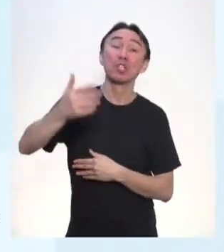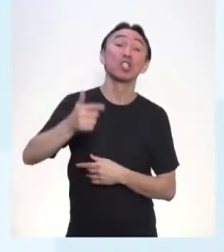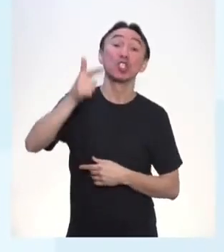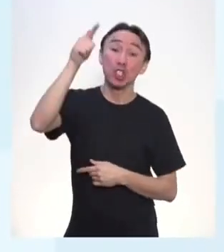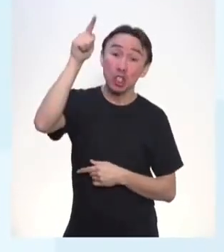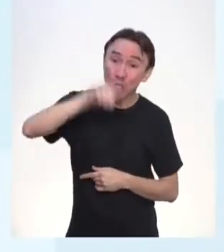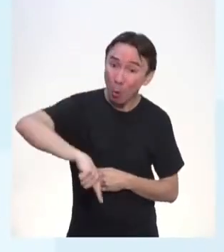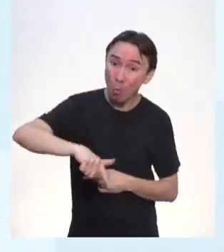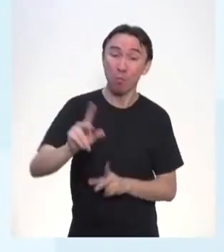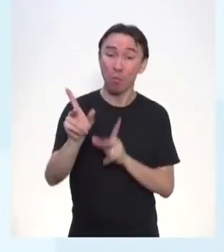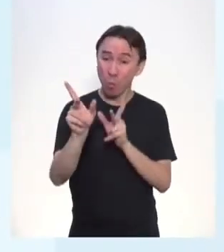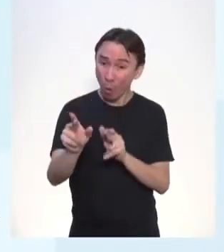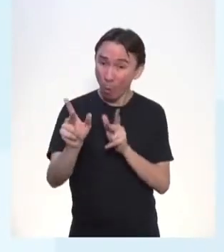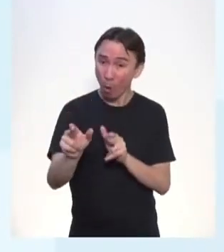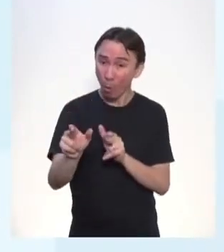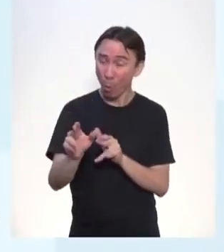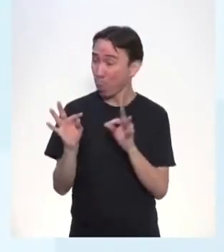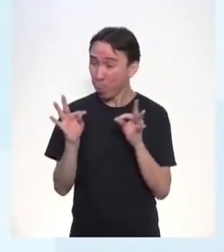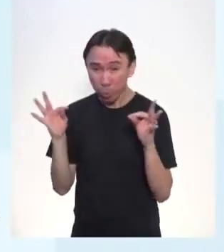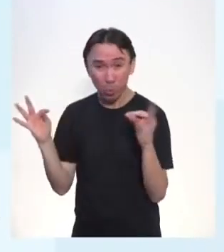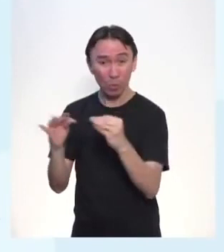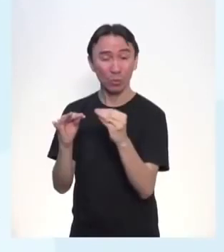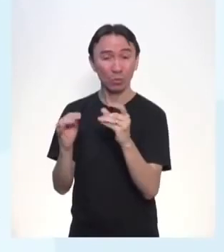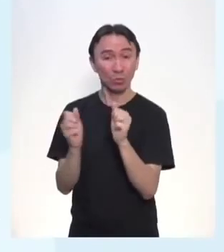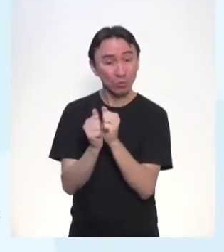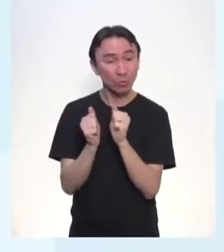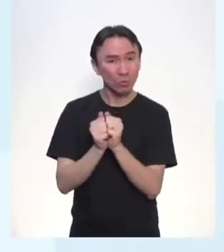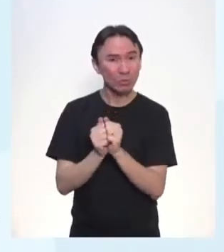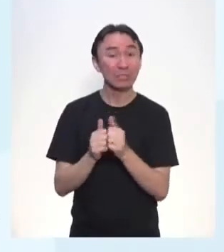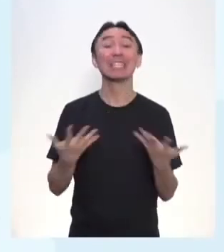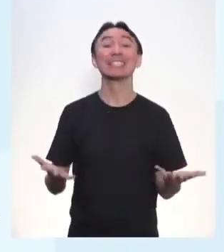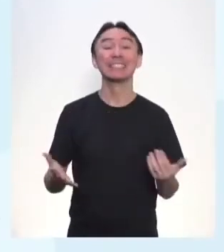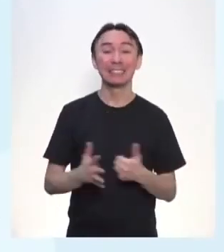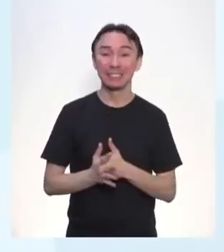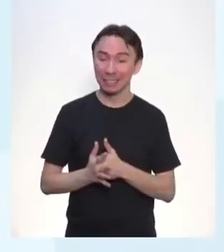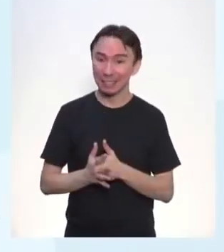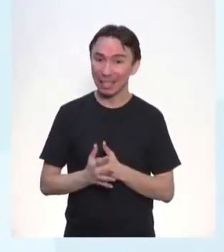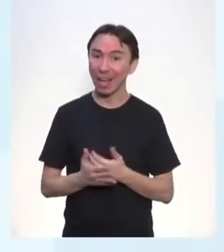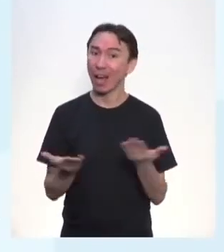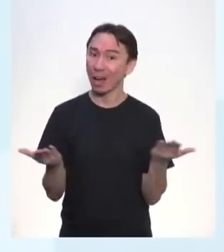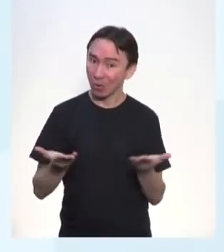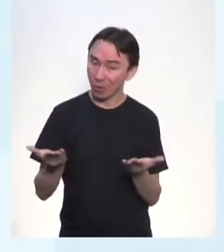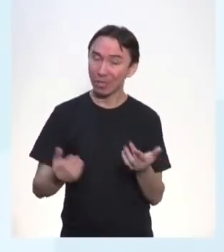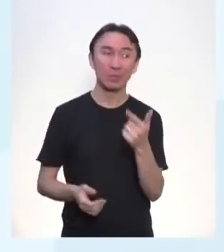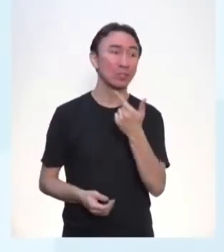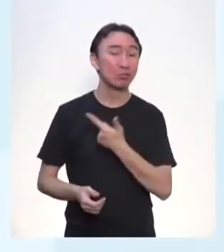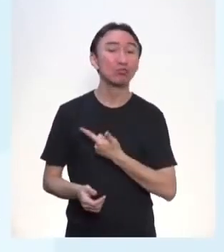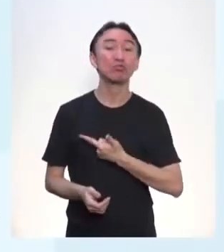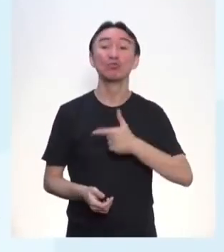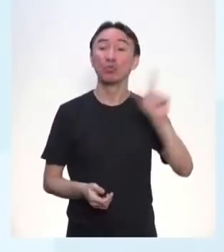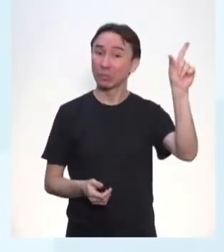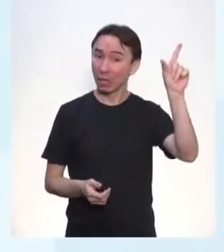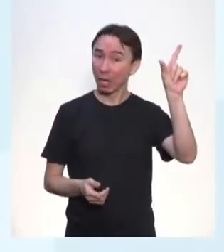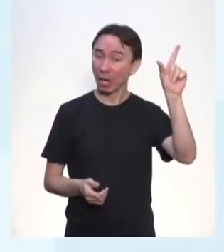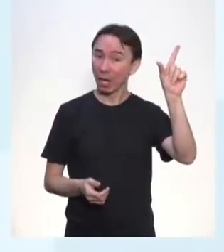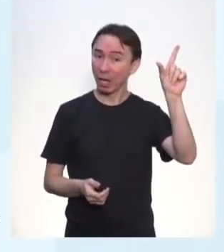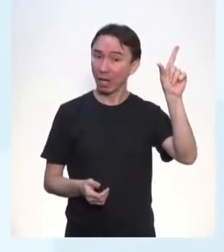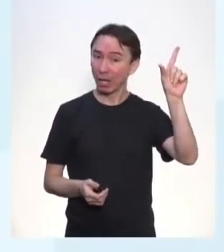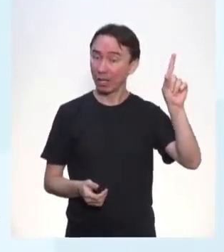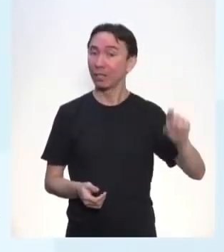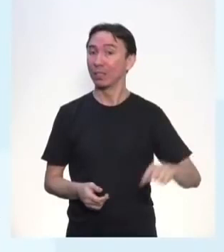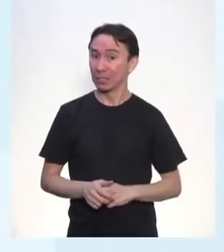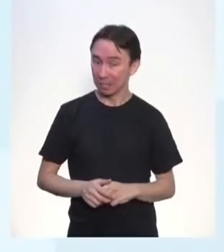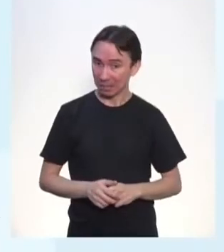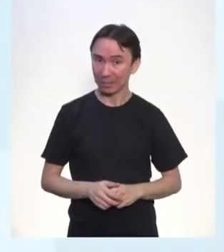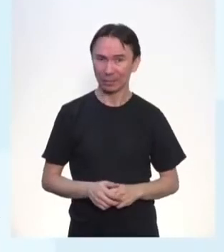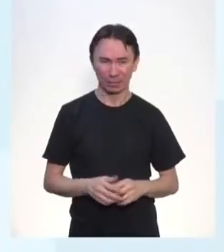Então, essa daí é uma ideia diferente da atividade 1, né? É uma outra ideia, né? Uma outra forma. Inclusive, nós fizemos